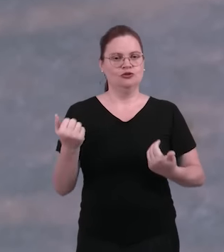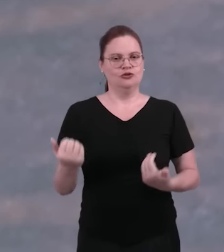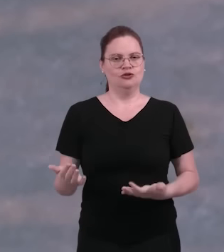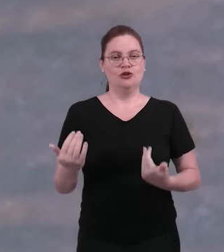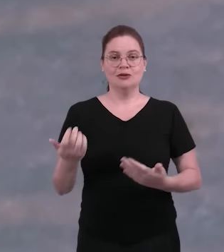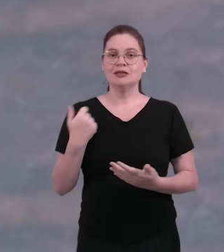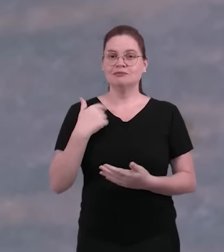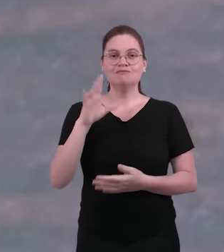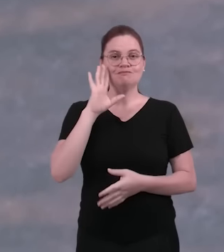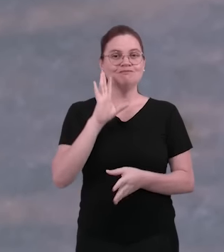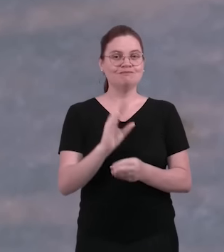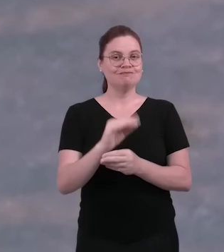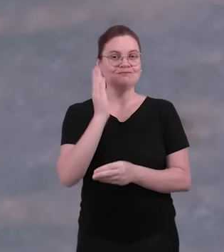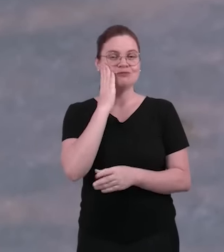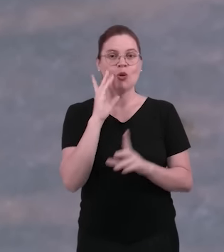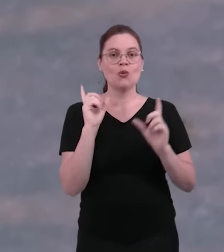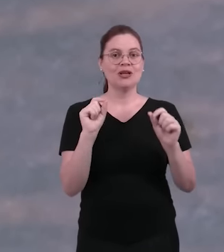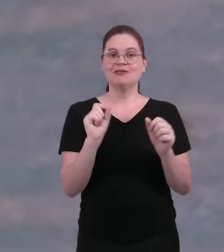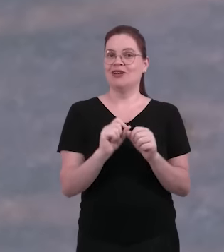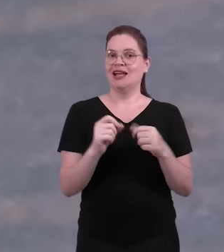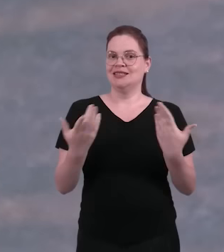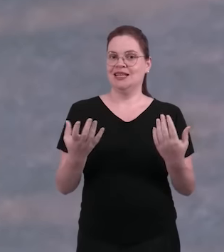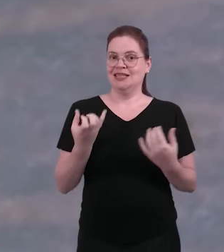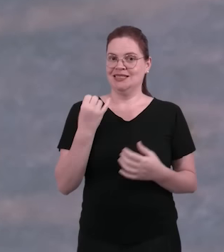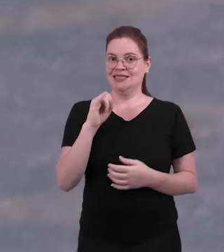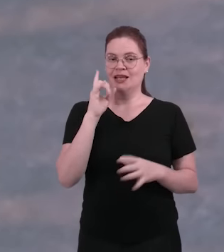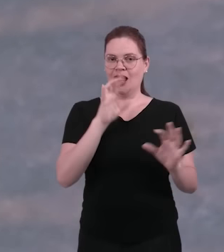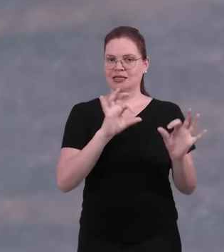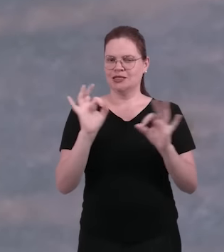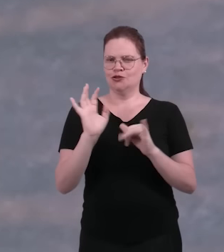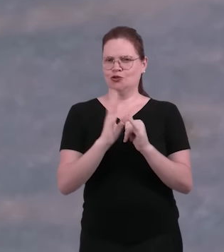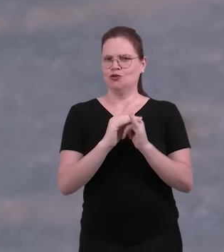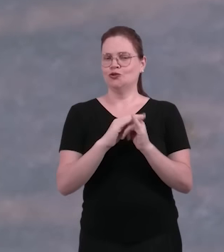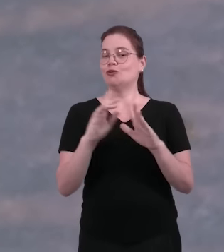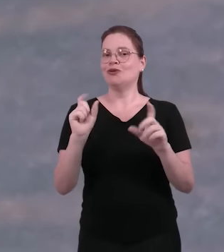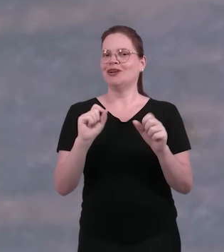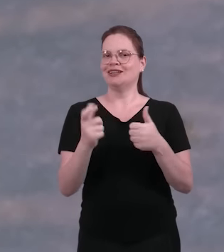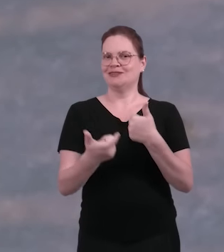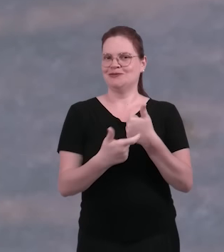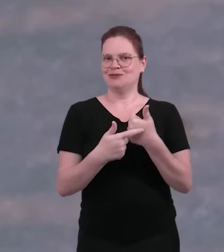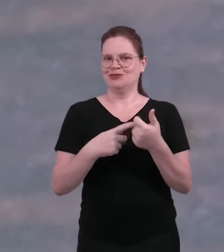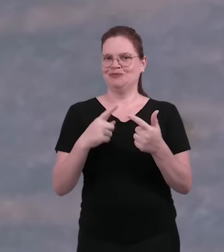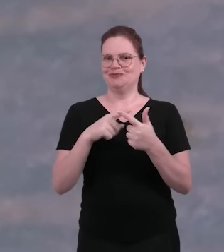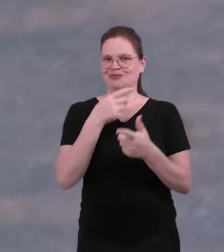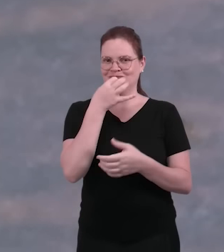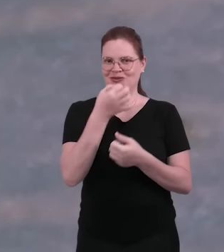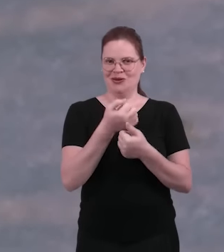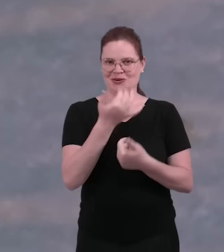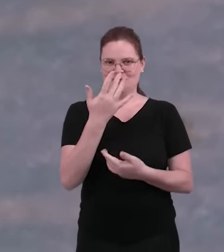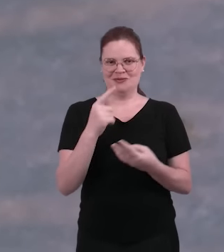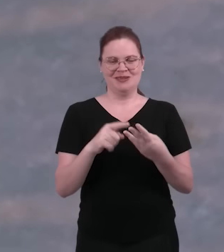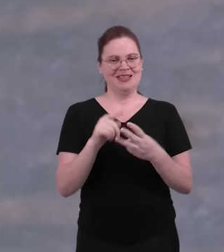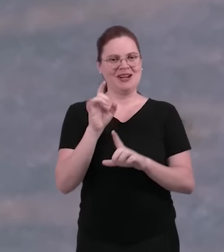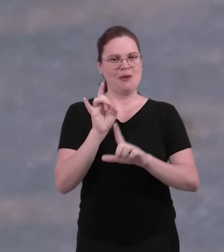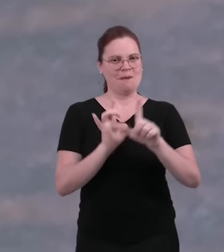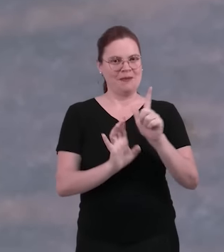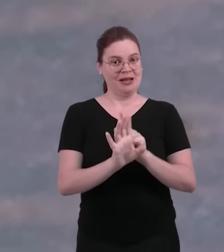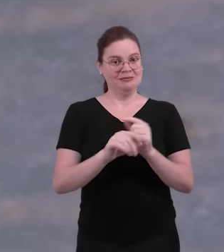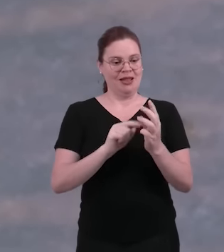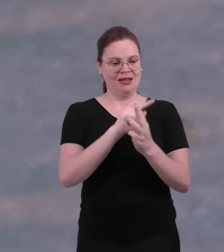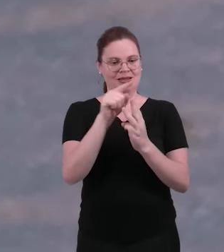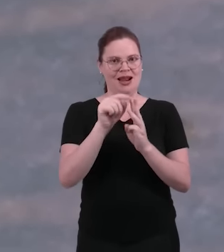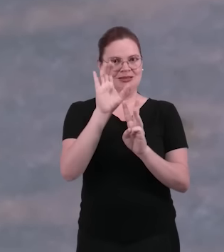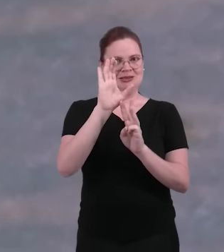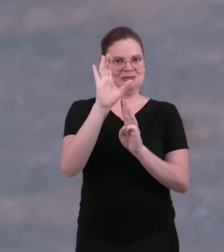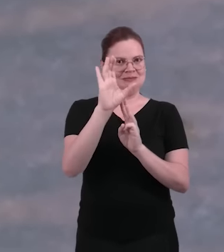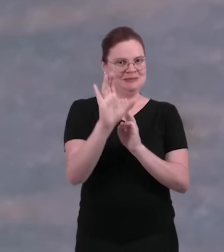sabe o que fazer com conteúdo no YouTube. Curta, comente, compartilhe. É o triplo C que é importante você fazer, e você,